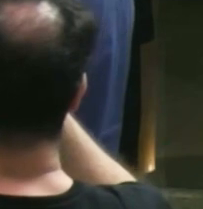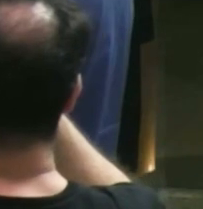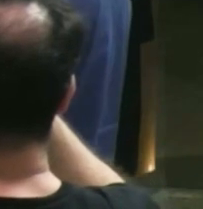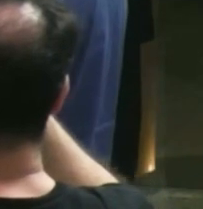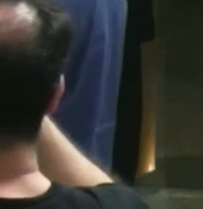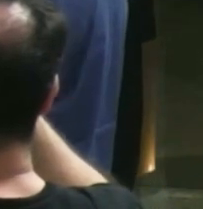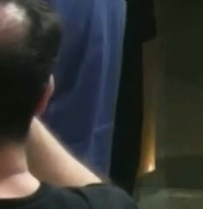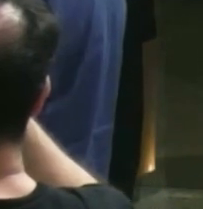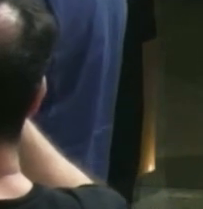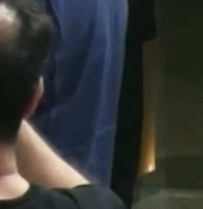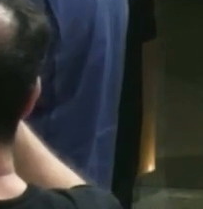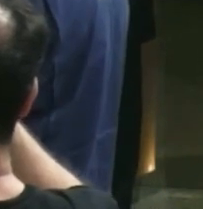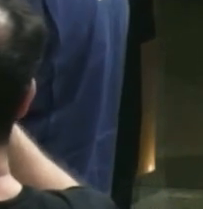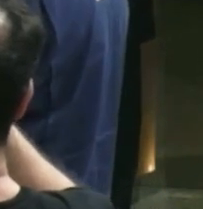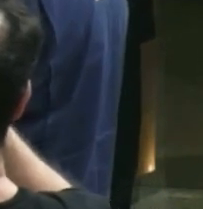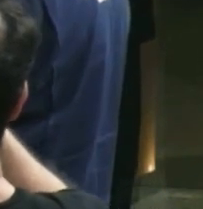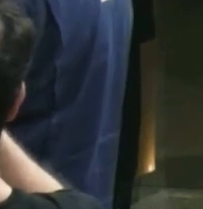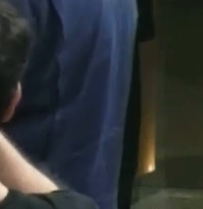C